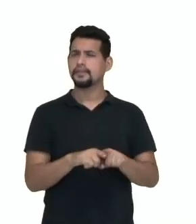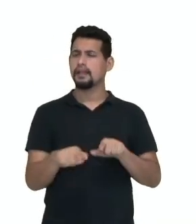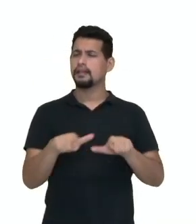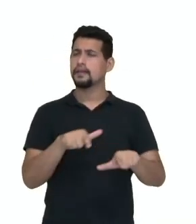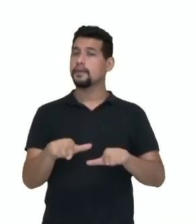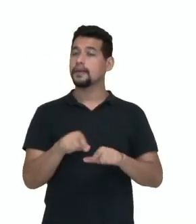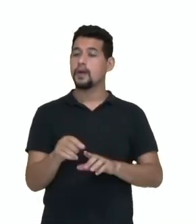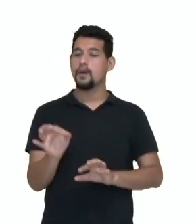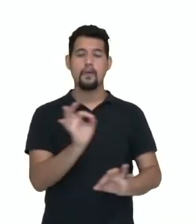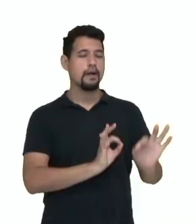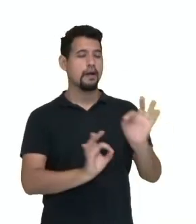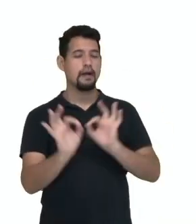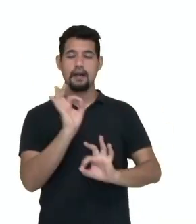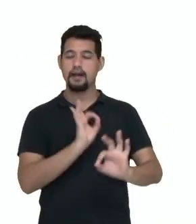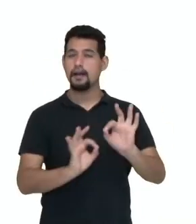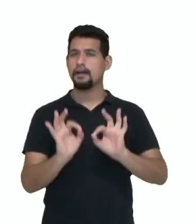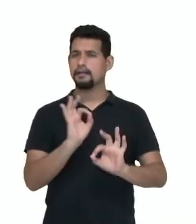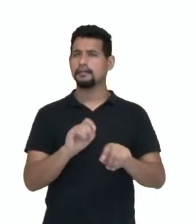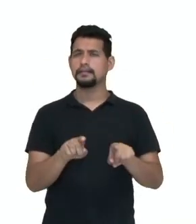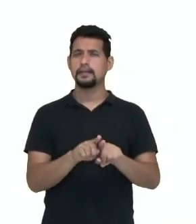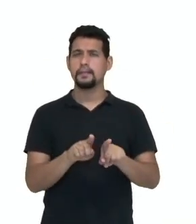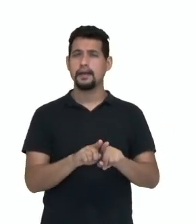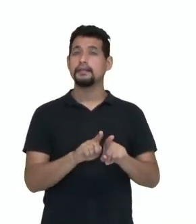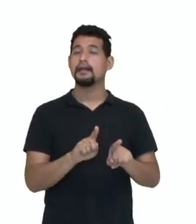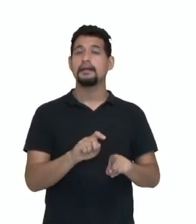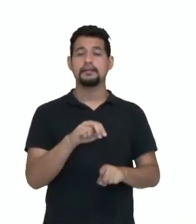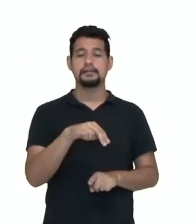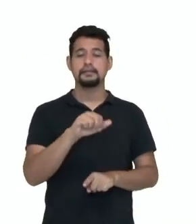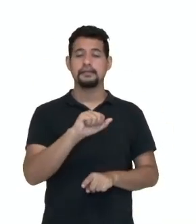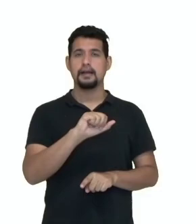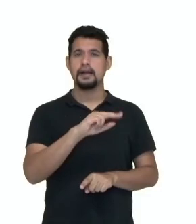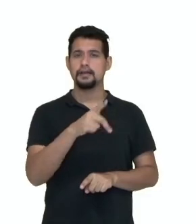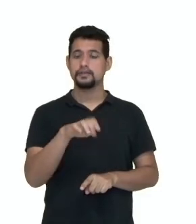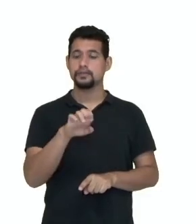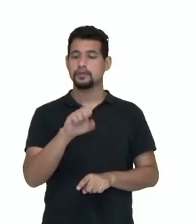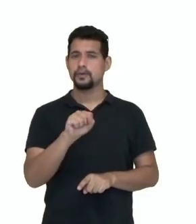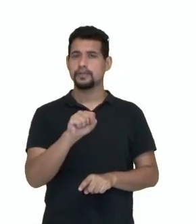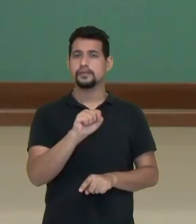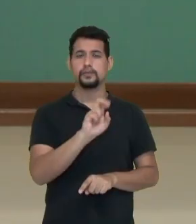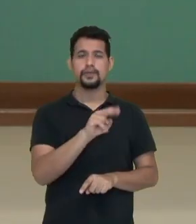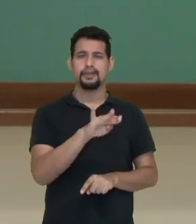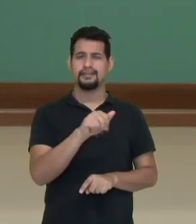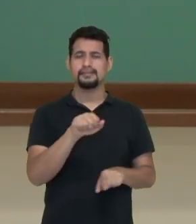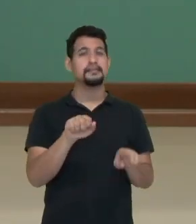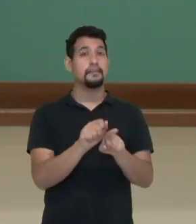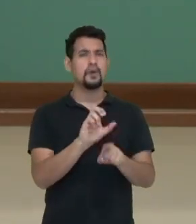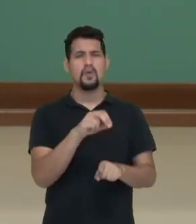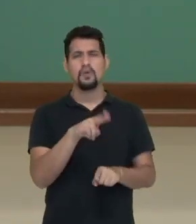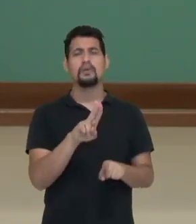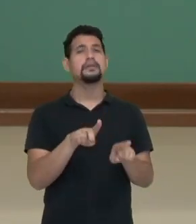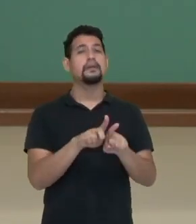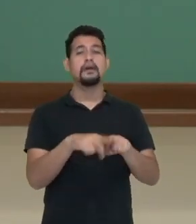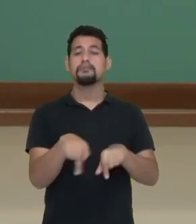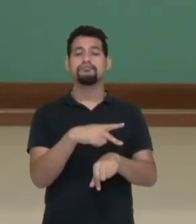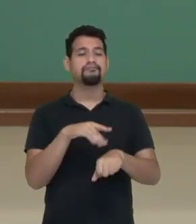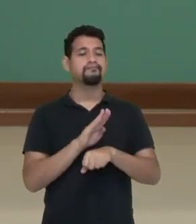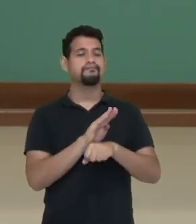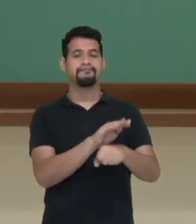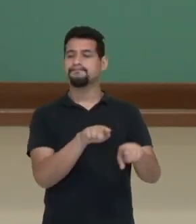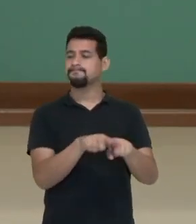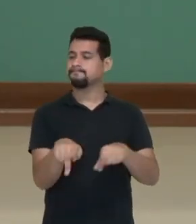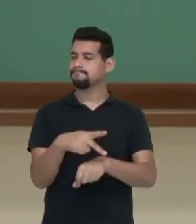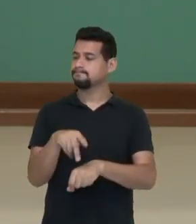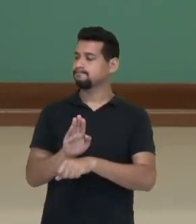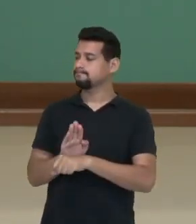a Organização das Nações Unidas em missões de paz, ajudando a população de países estrangeiros,